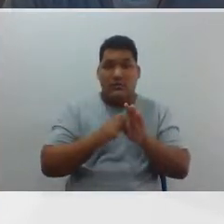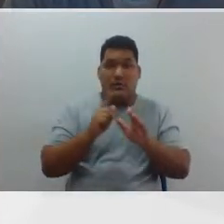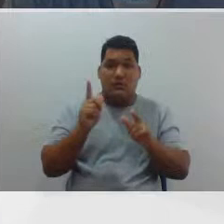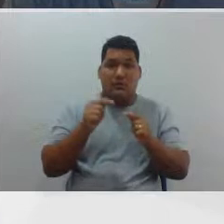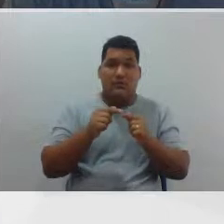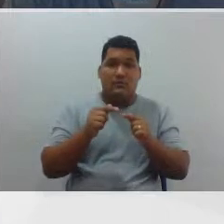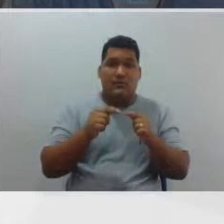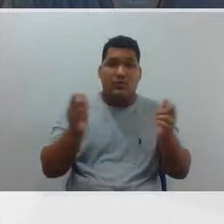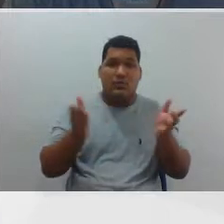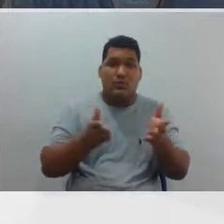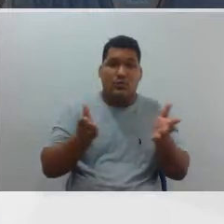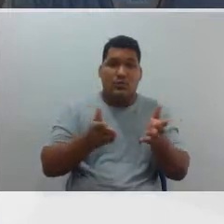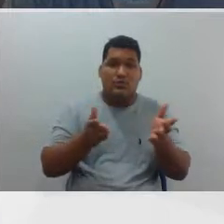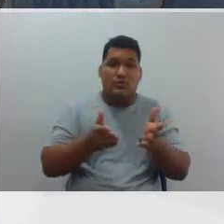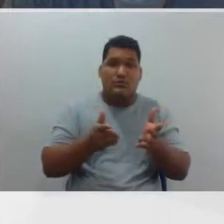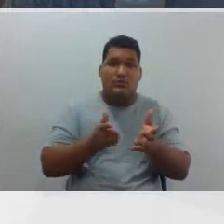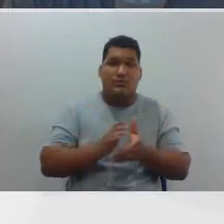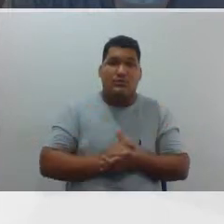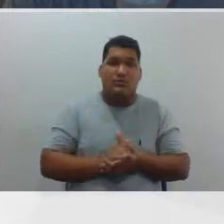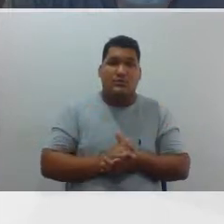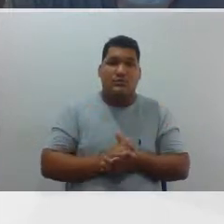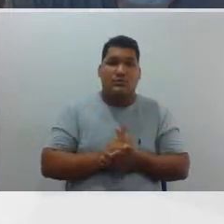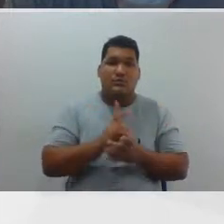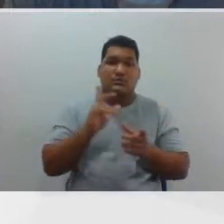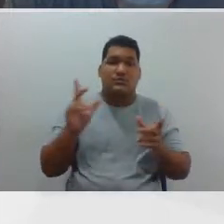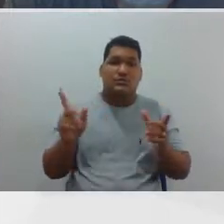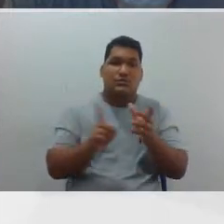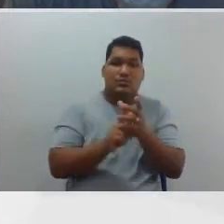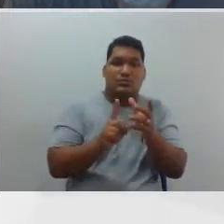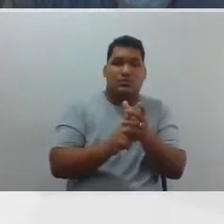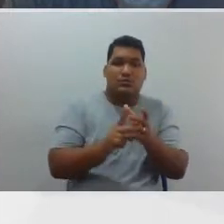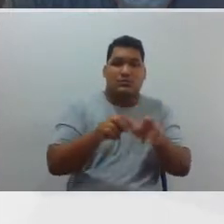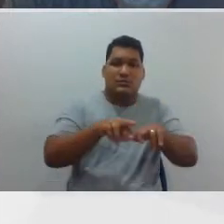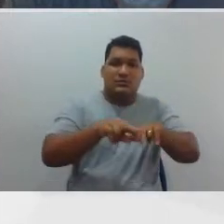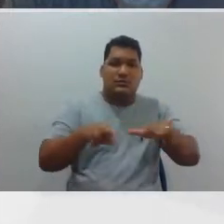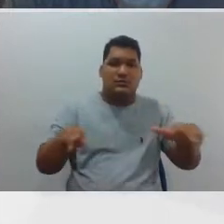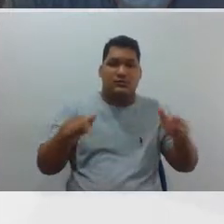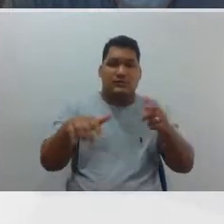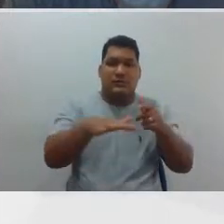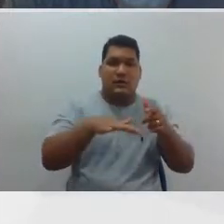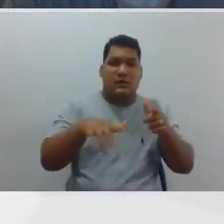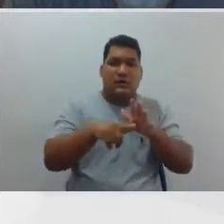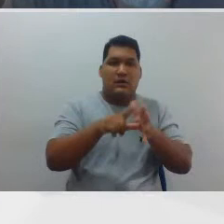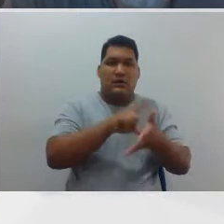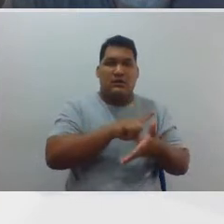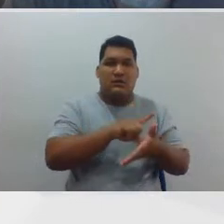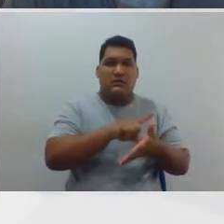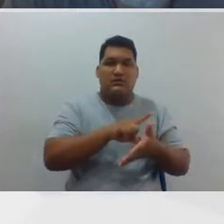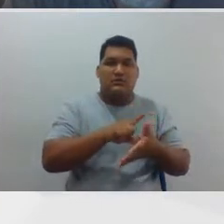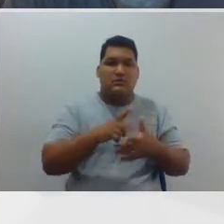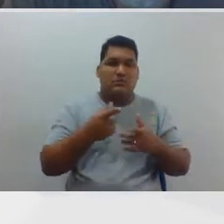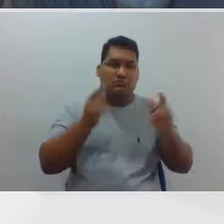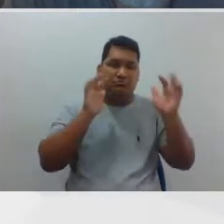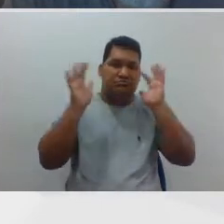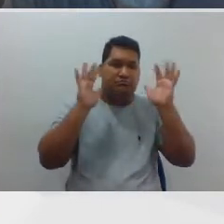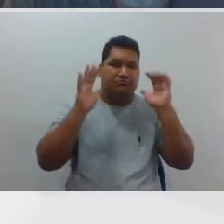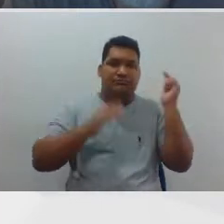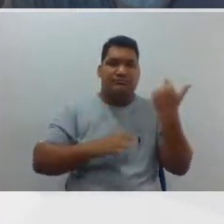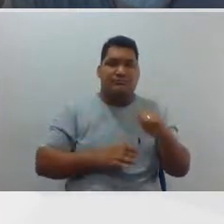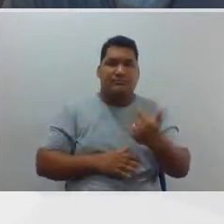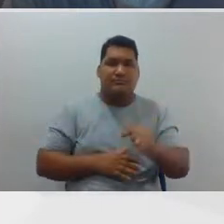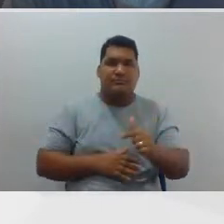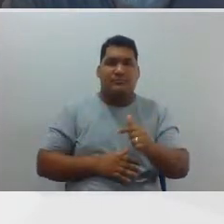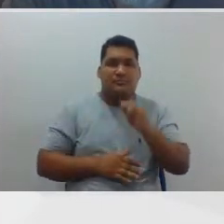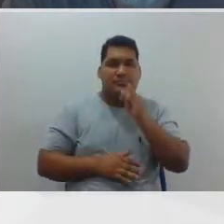hoje se incluindo em diversas áreas que antes não imaginaríamos, né? Por